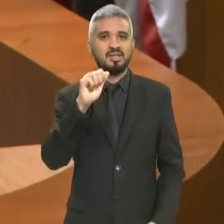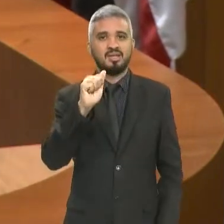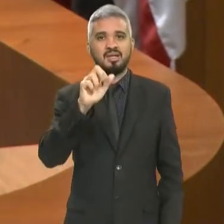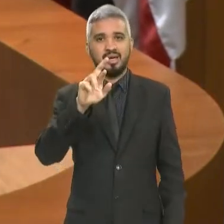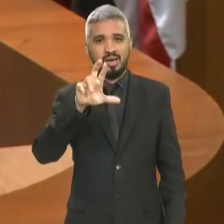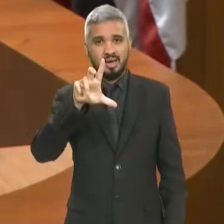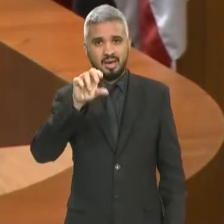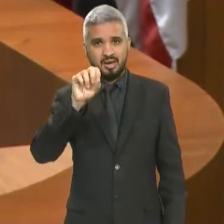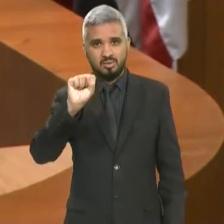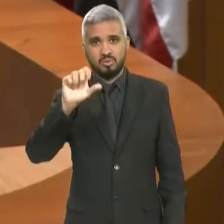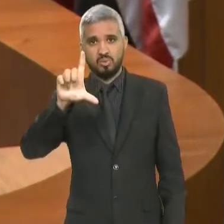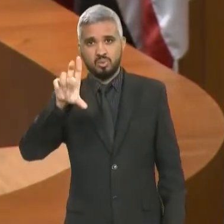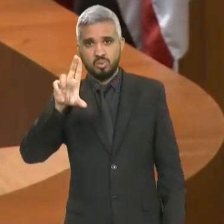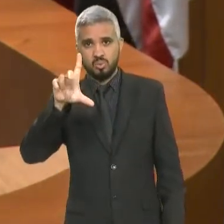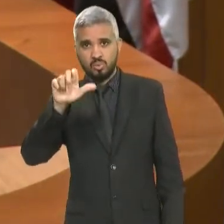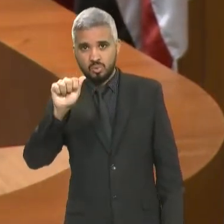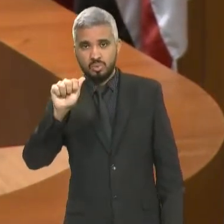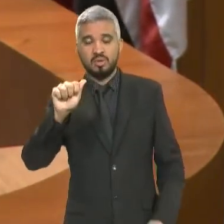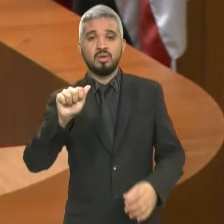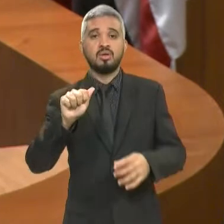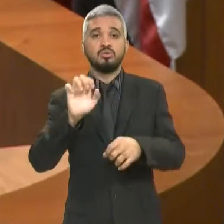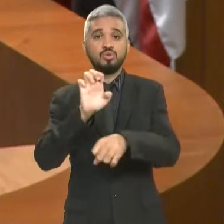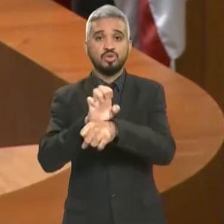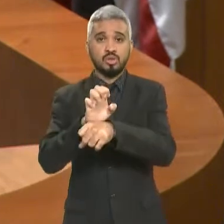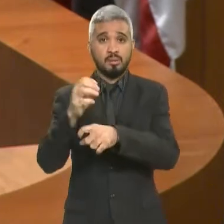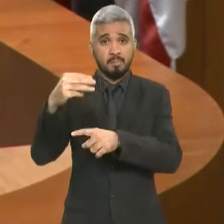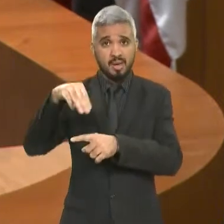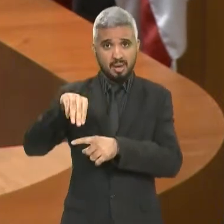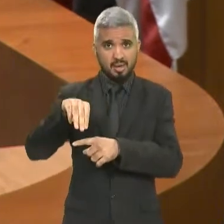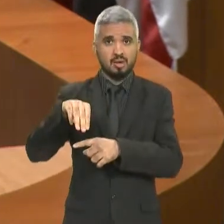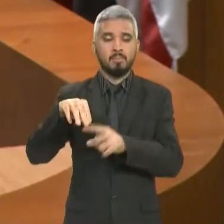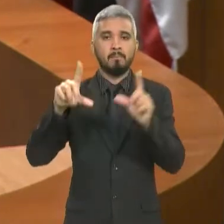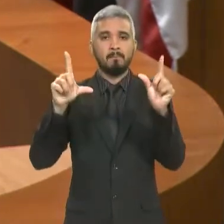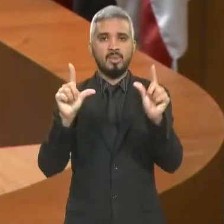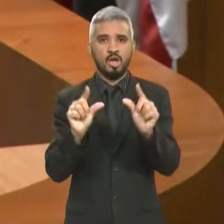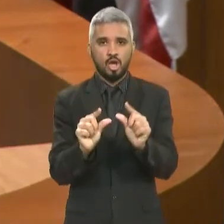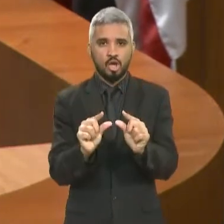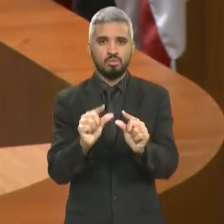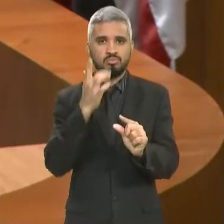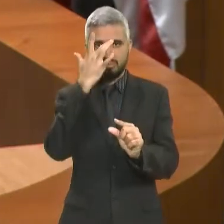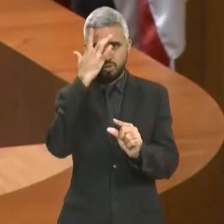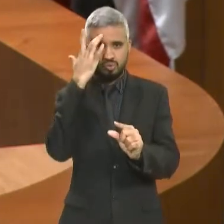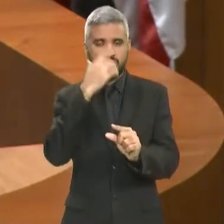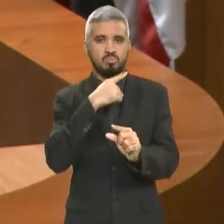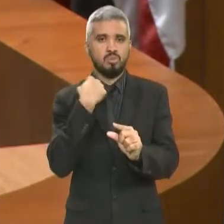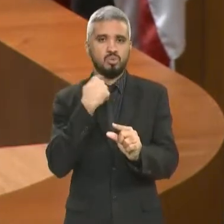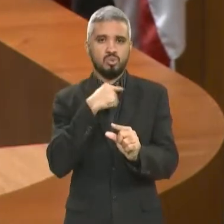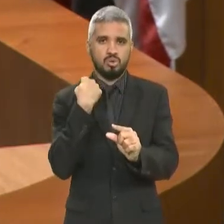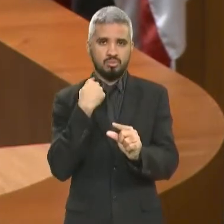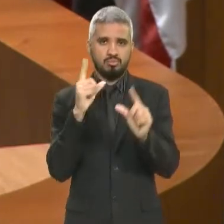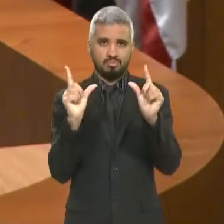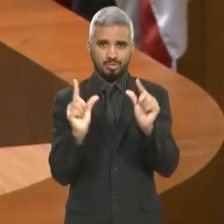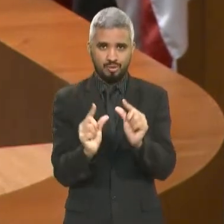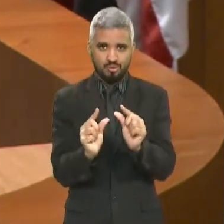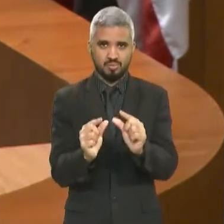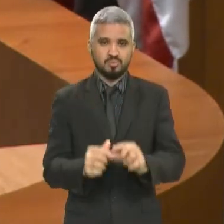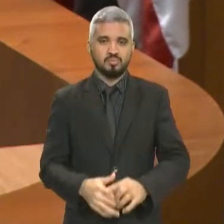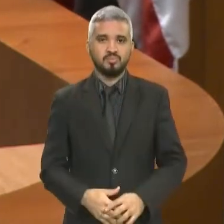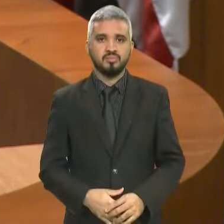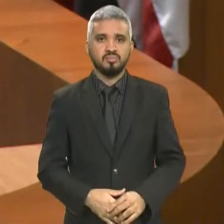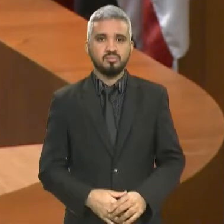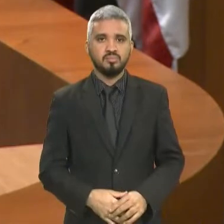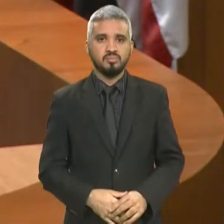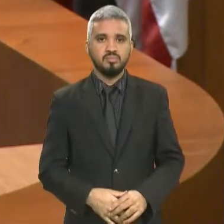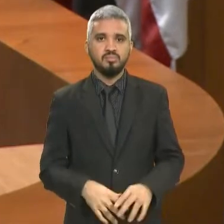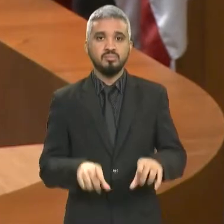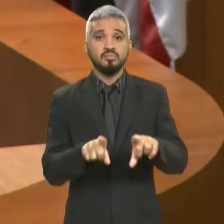governador Flávio Dino, o estado do Maranhão foi o que menos perdeu vidas para o coronavírus. Eu felicito